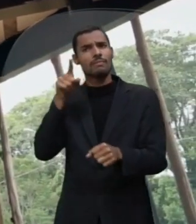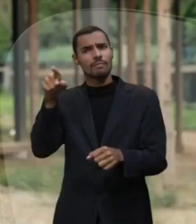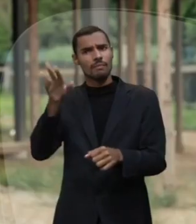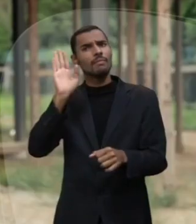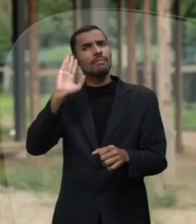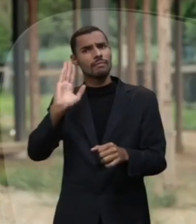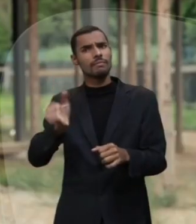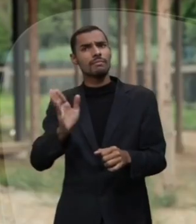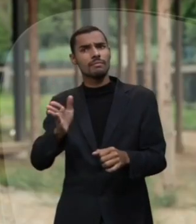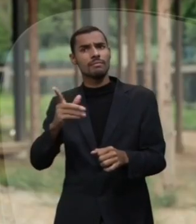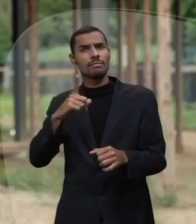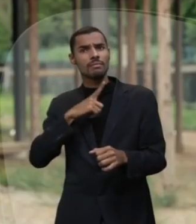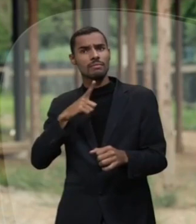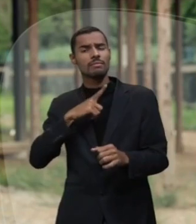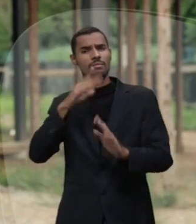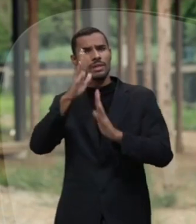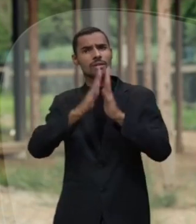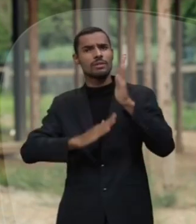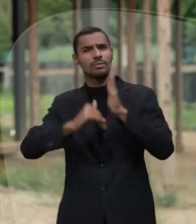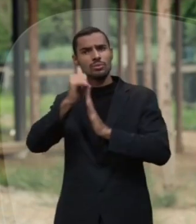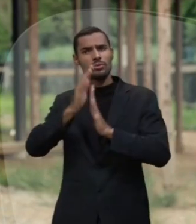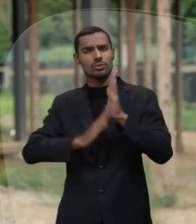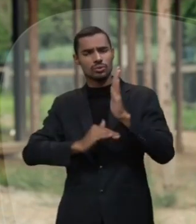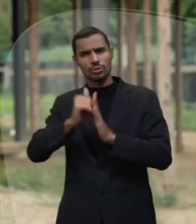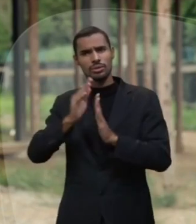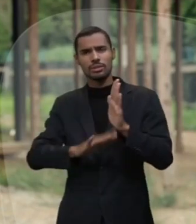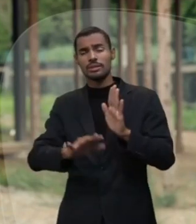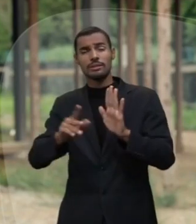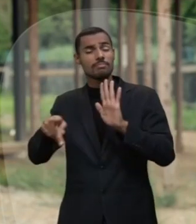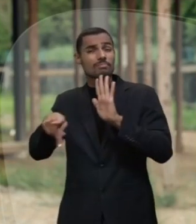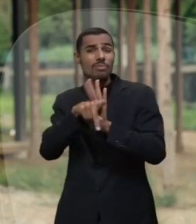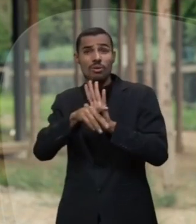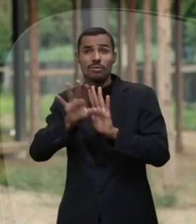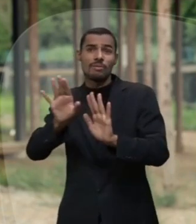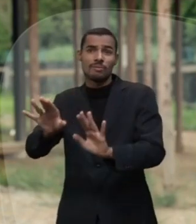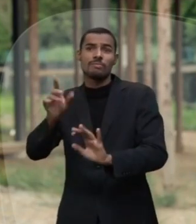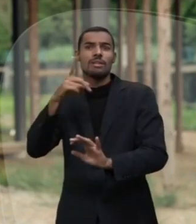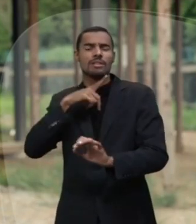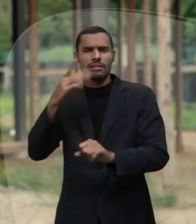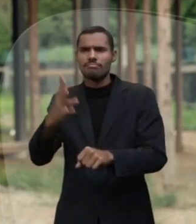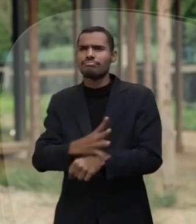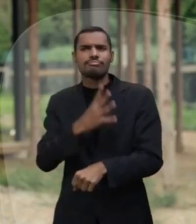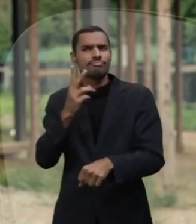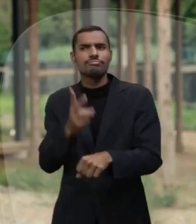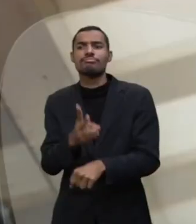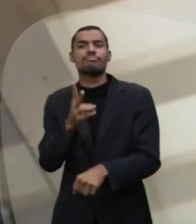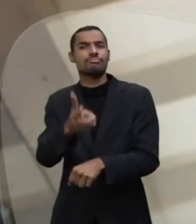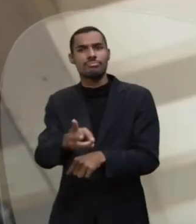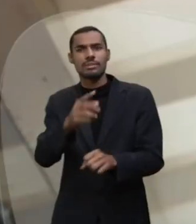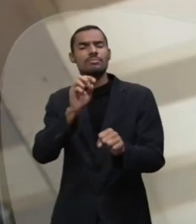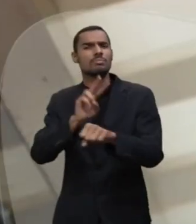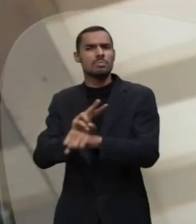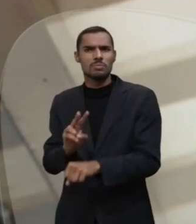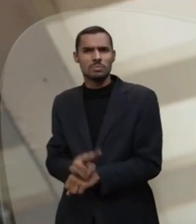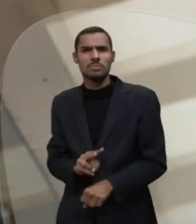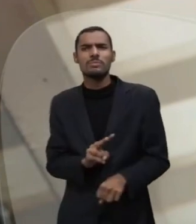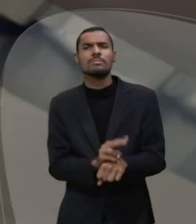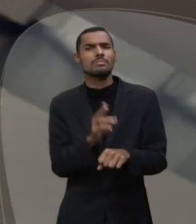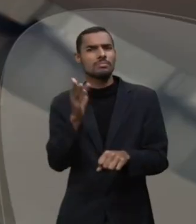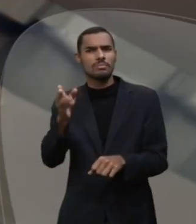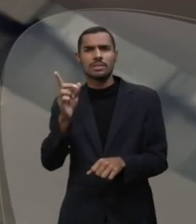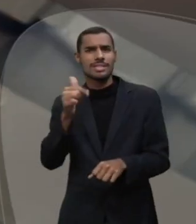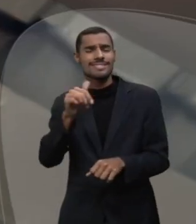aplicamos uma tinta especial epóxi, que é industrial de alta resistência, que protege o